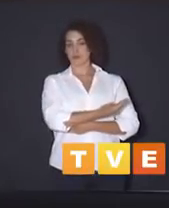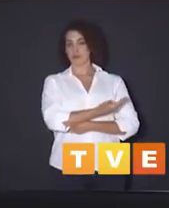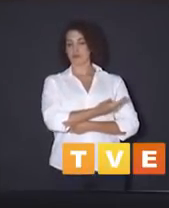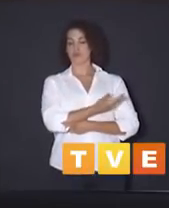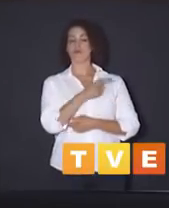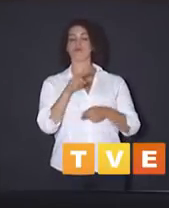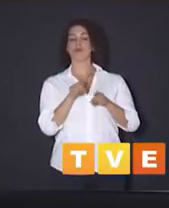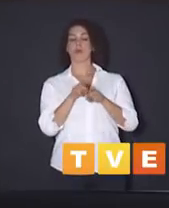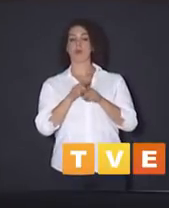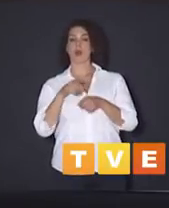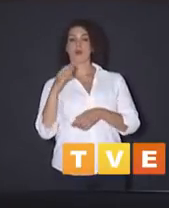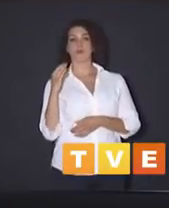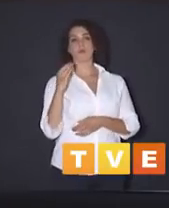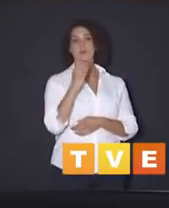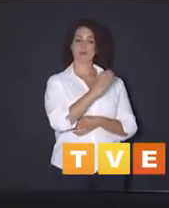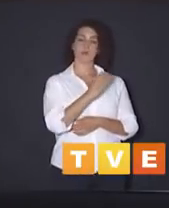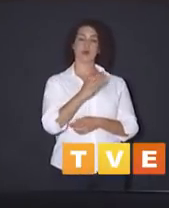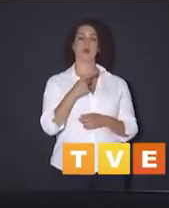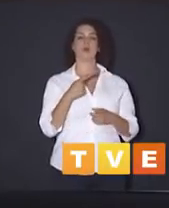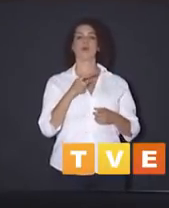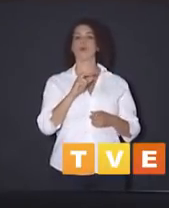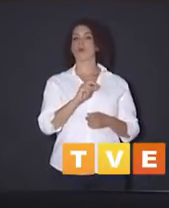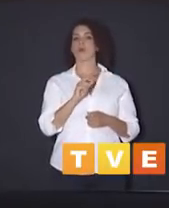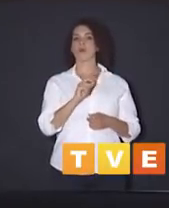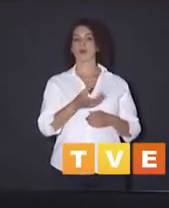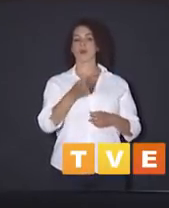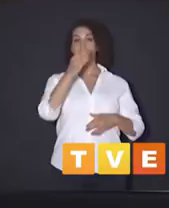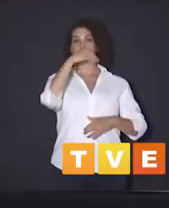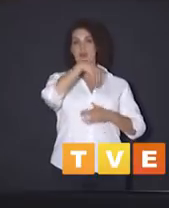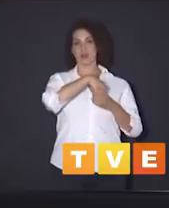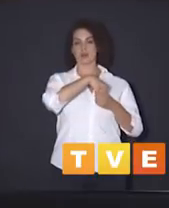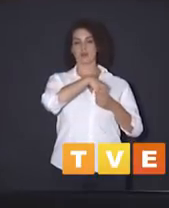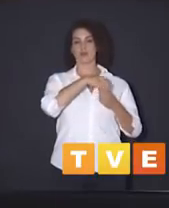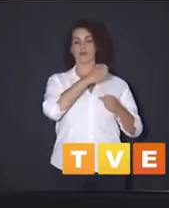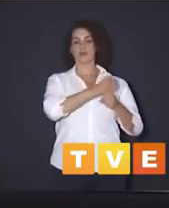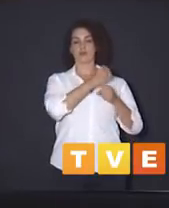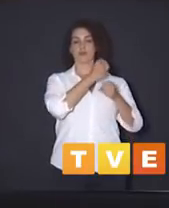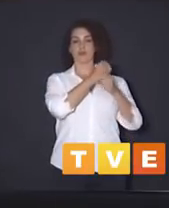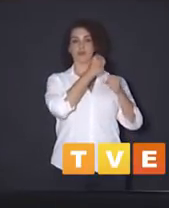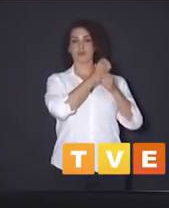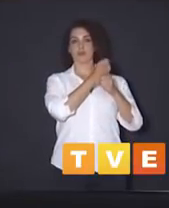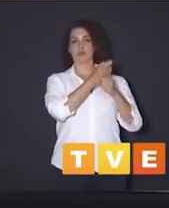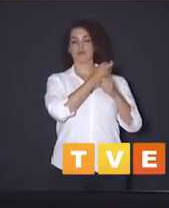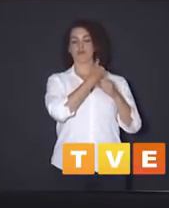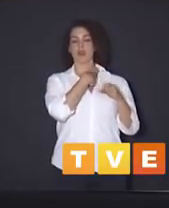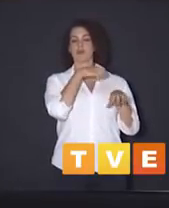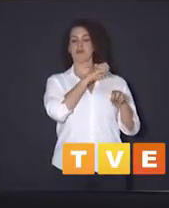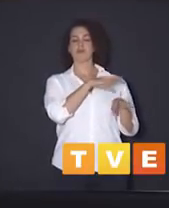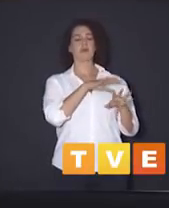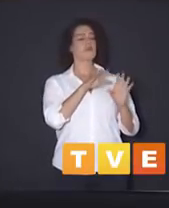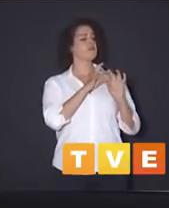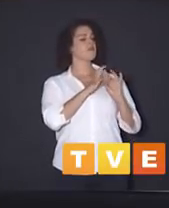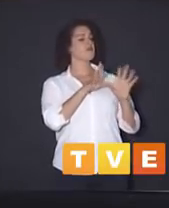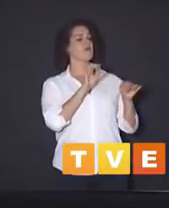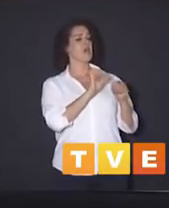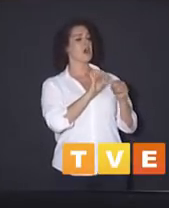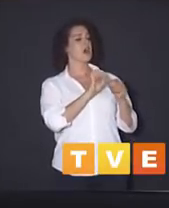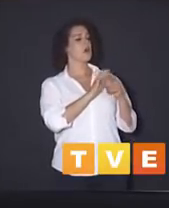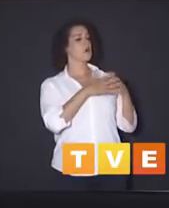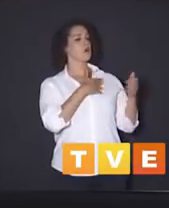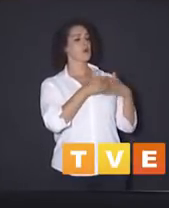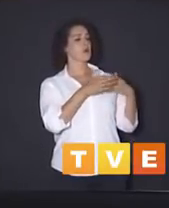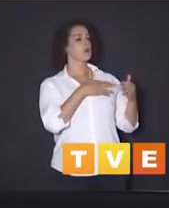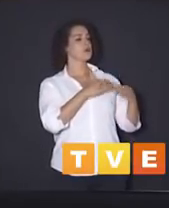recurso para que se trabalhasse dentre os empreendimentos faço qualquer coisa hum de